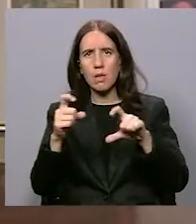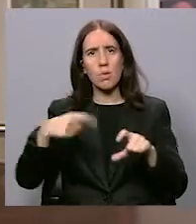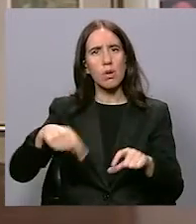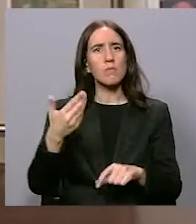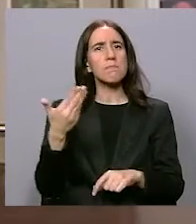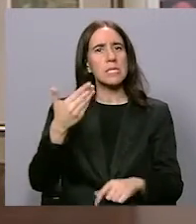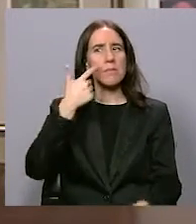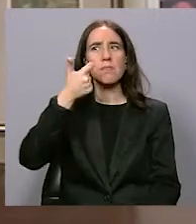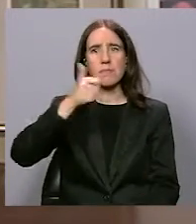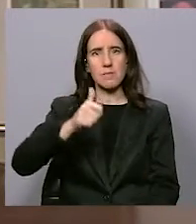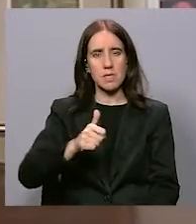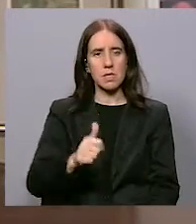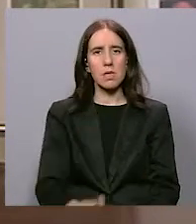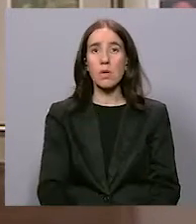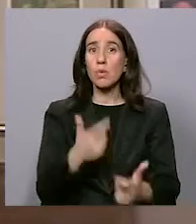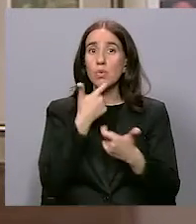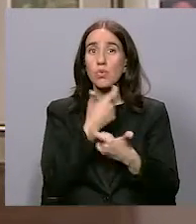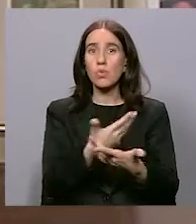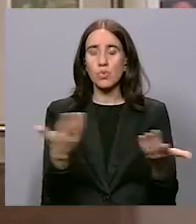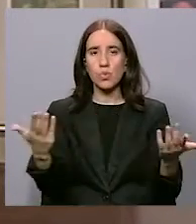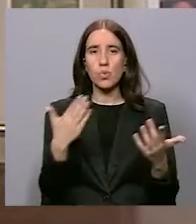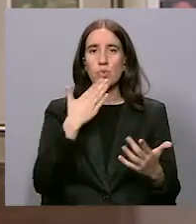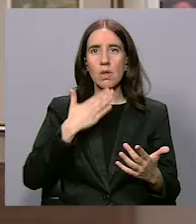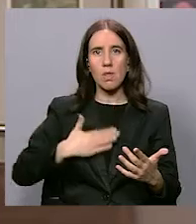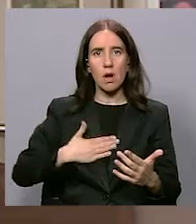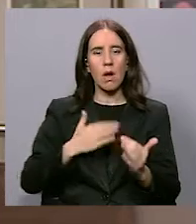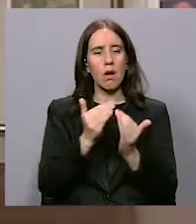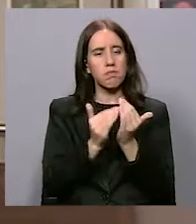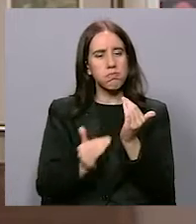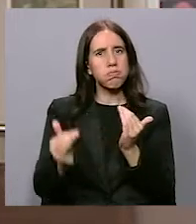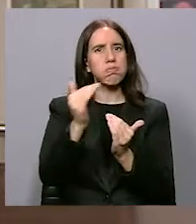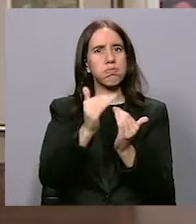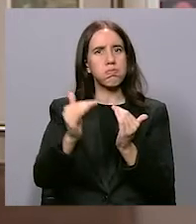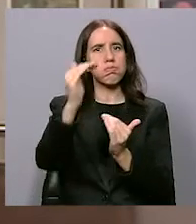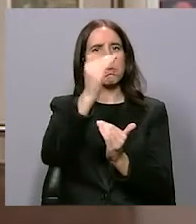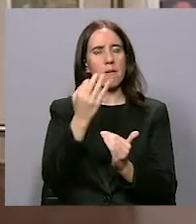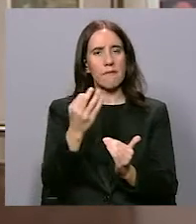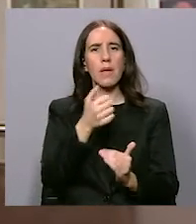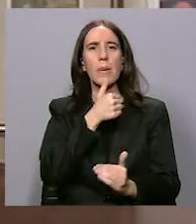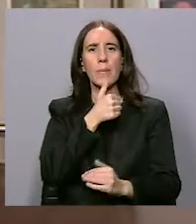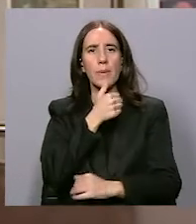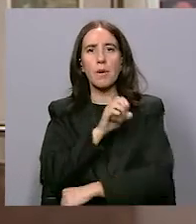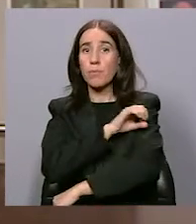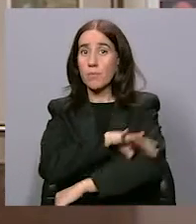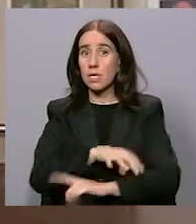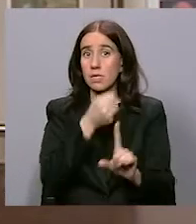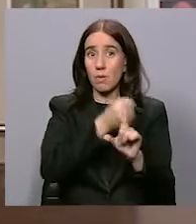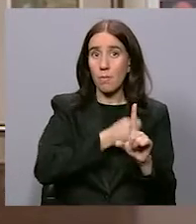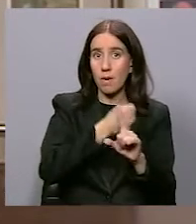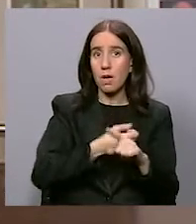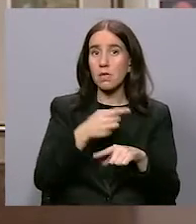novos conhecimentos tudo isto colocando fez que as mais altas no combate à doença